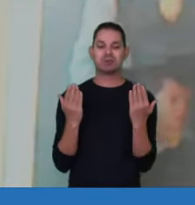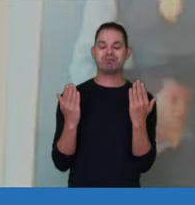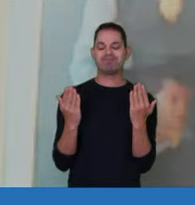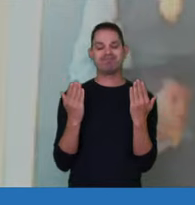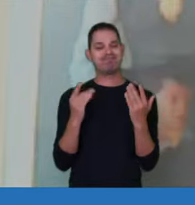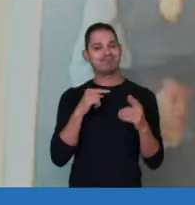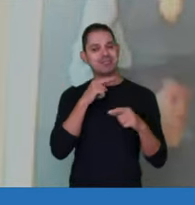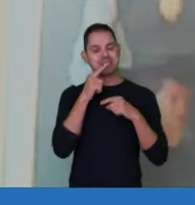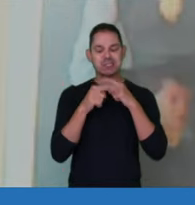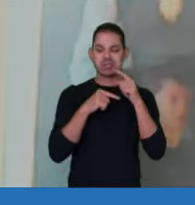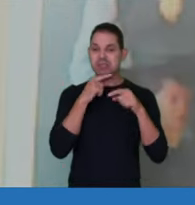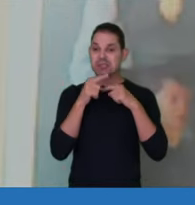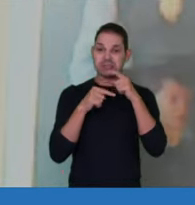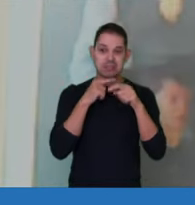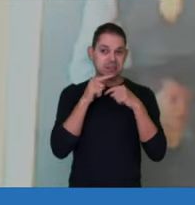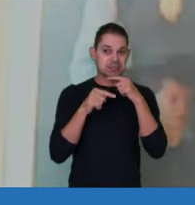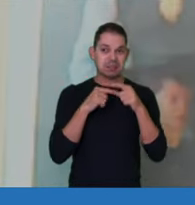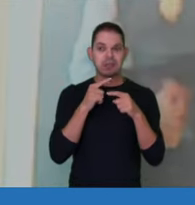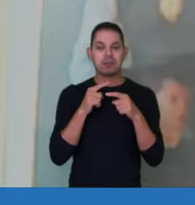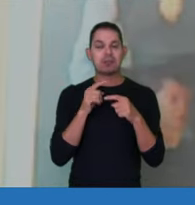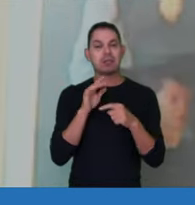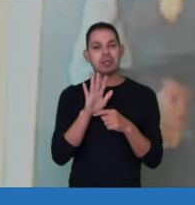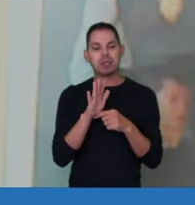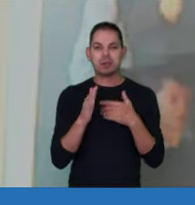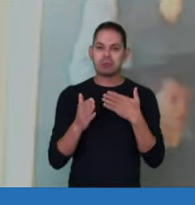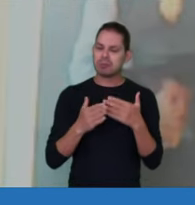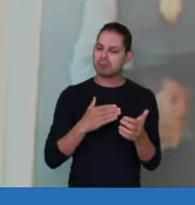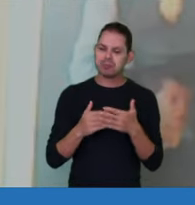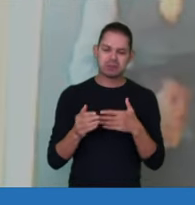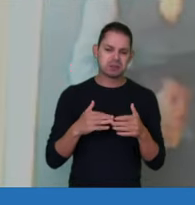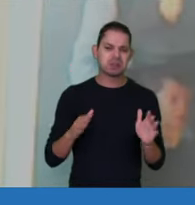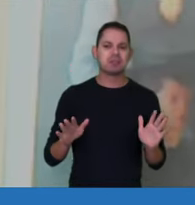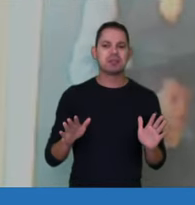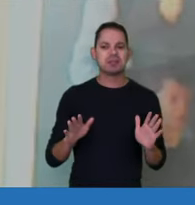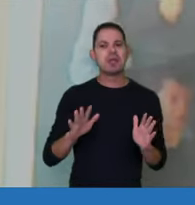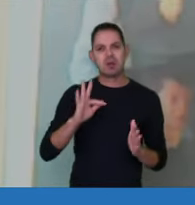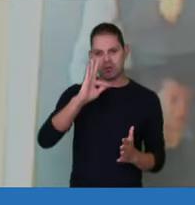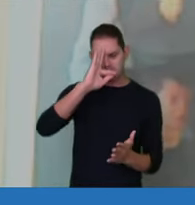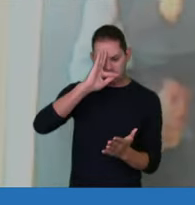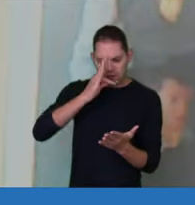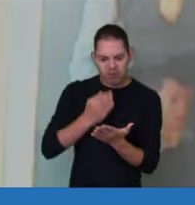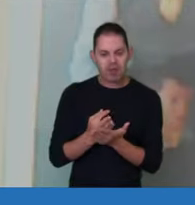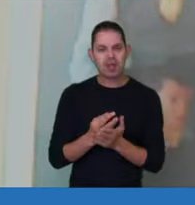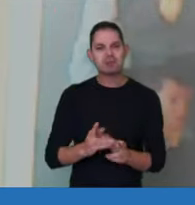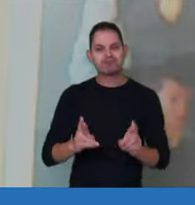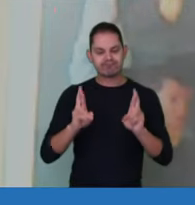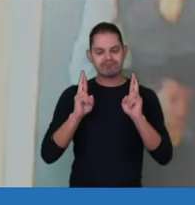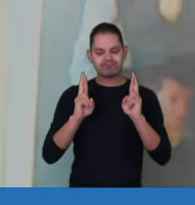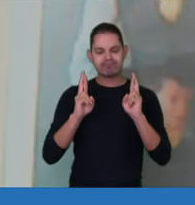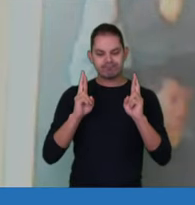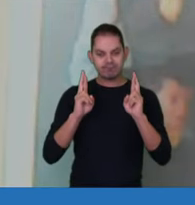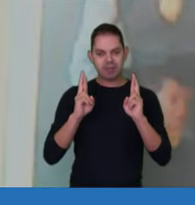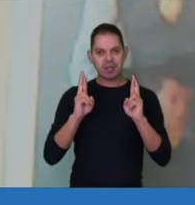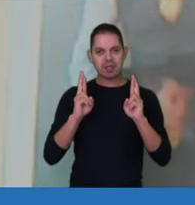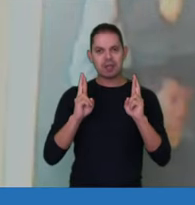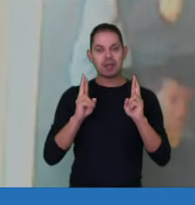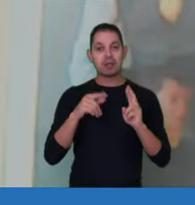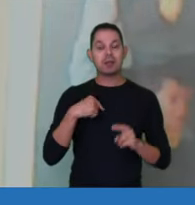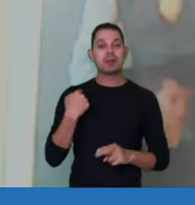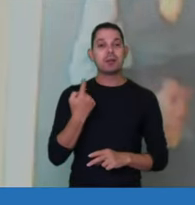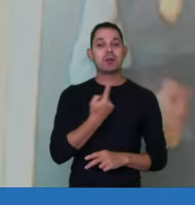e mesmo assim, eu tenho fé e eu torço muito para que a gente